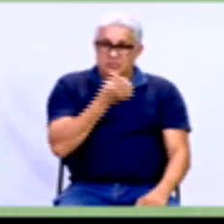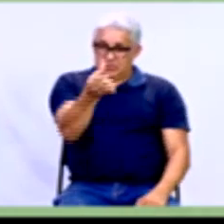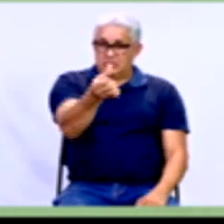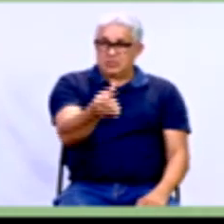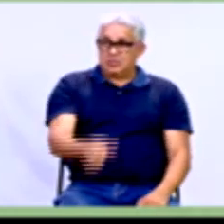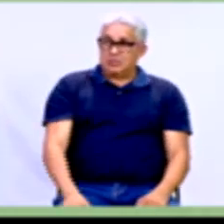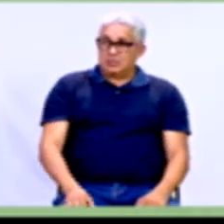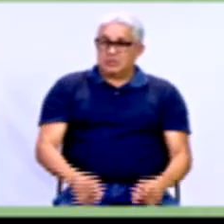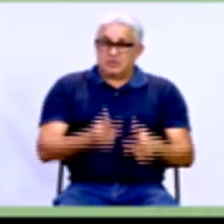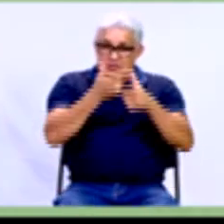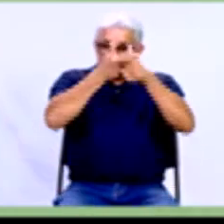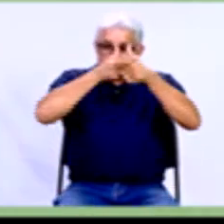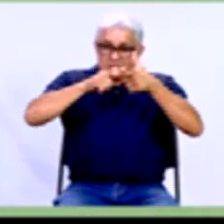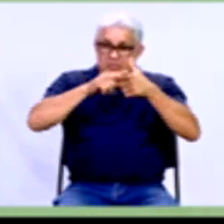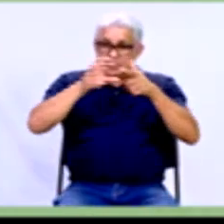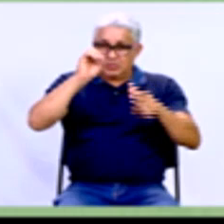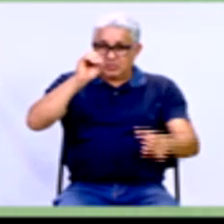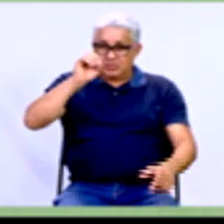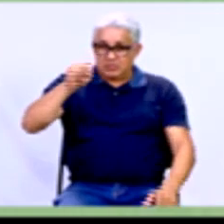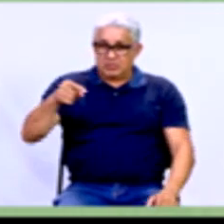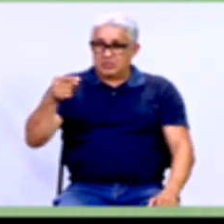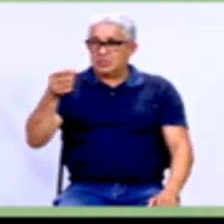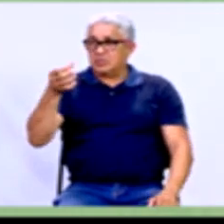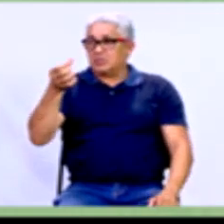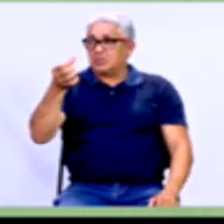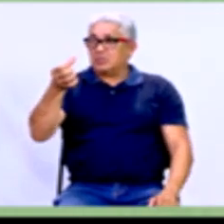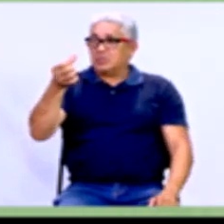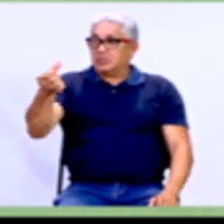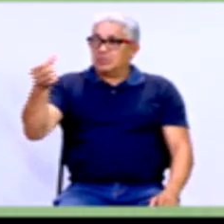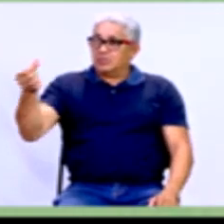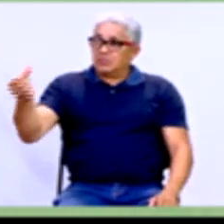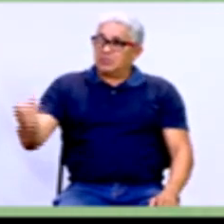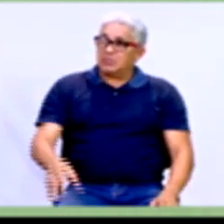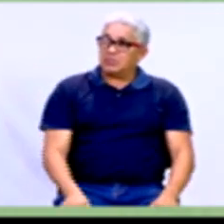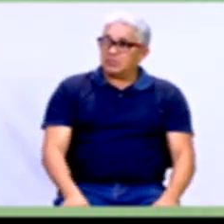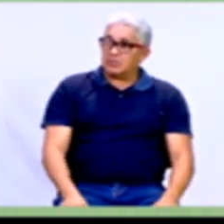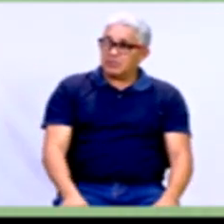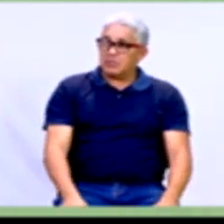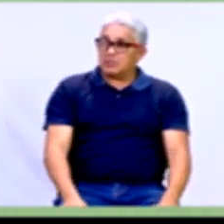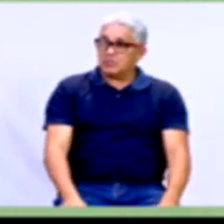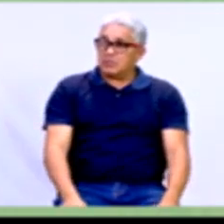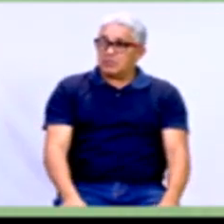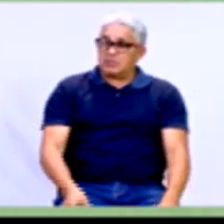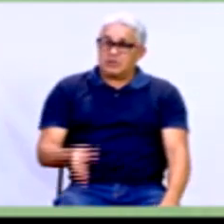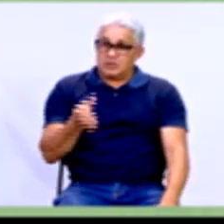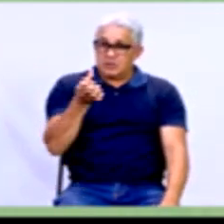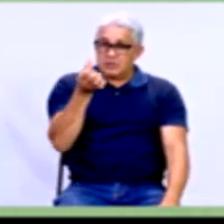gente faz essa divisão, vai dar 0,66, que é nada menos que